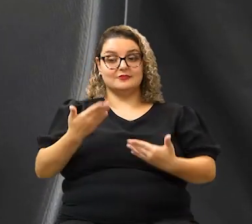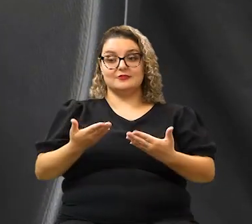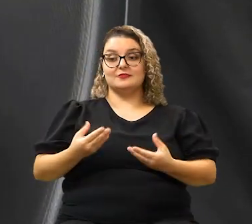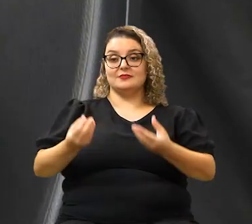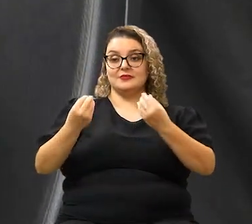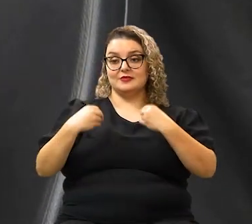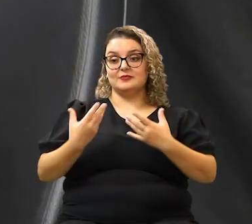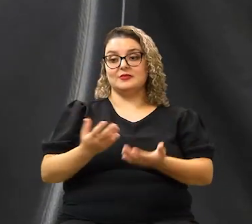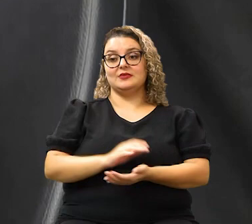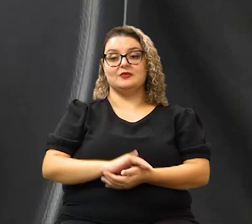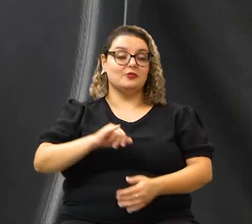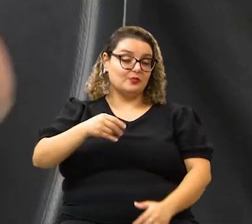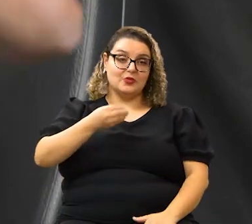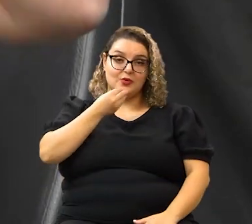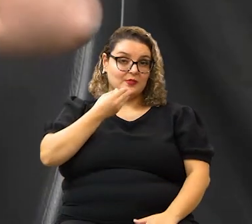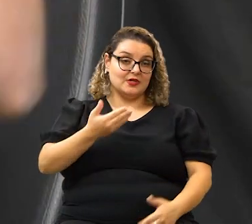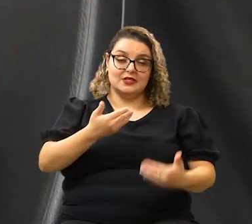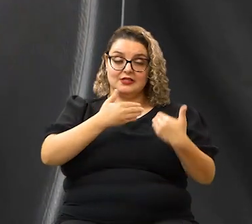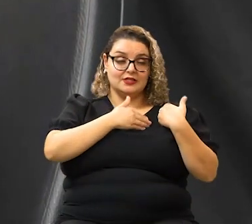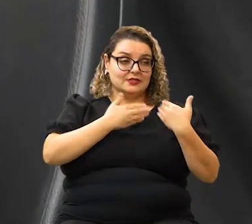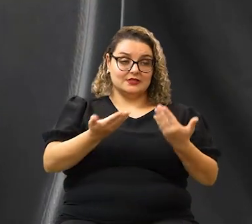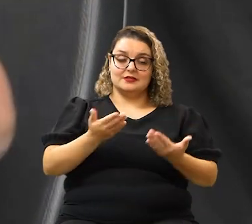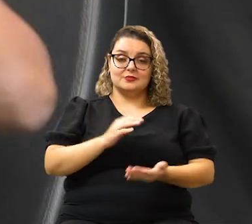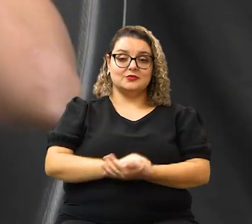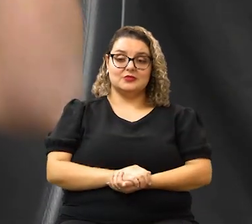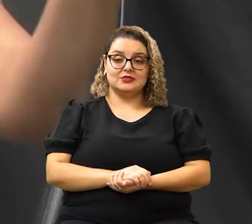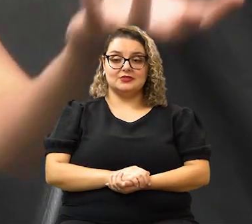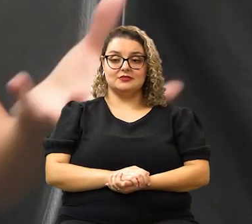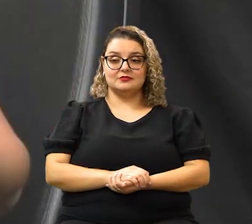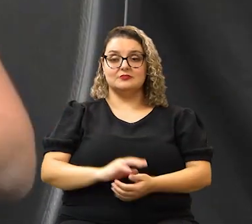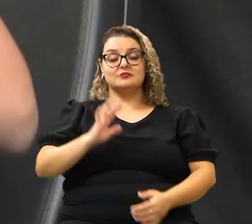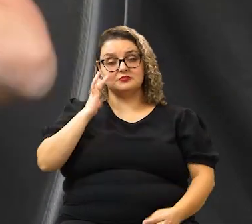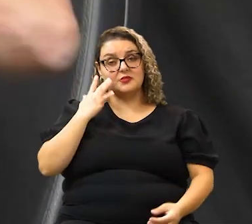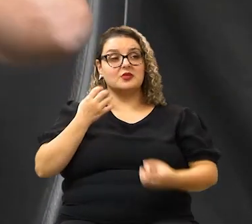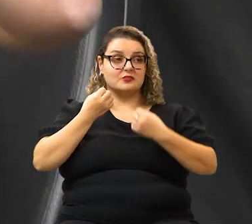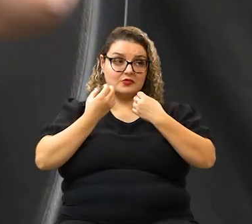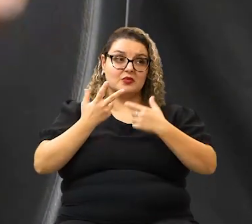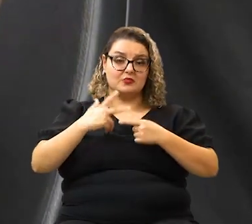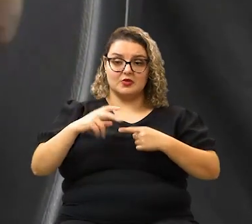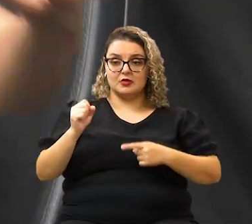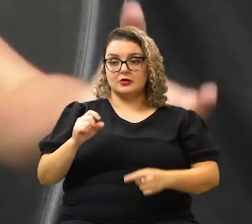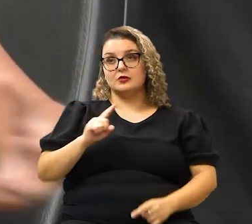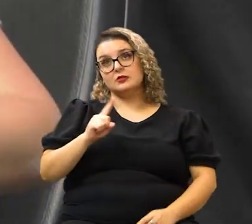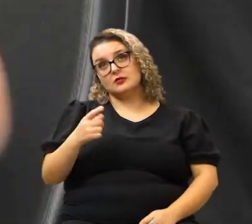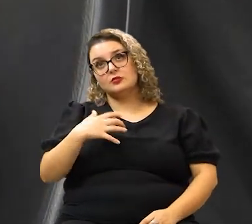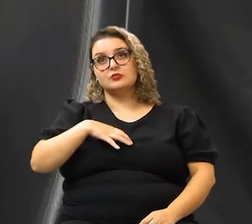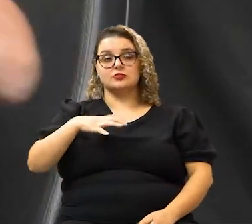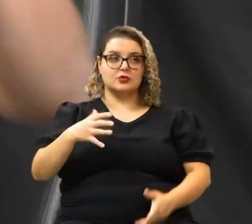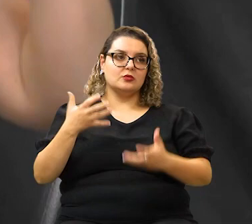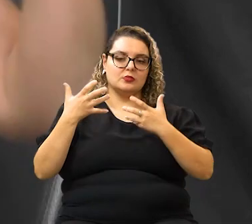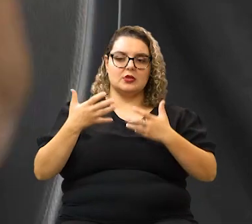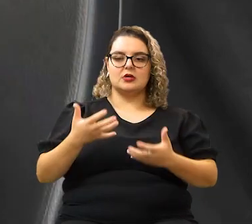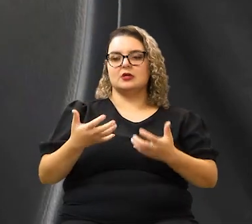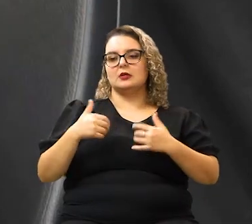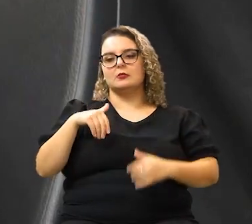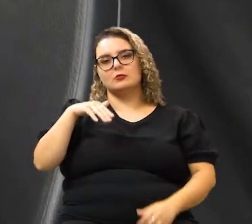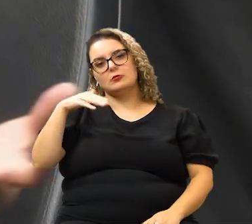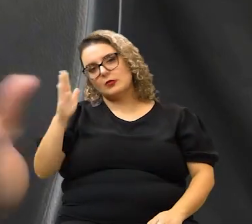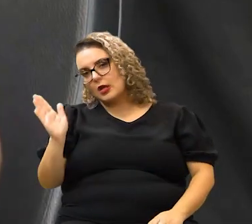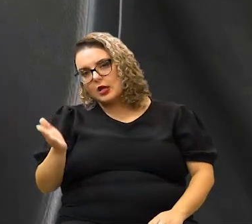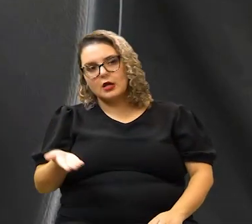forma como nós queríamos muito mais, queríamos, né, que muitas coisas não acontecessem, que tivesse mais investimento, que a vida das mulheres